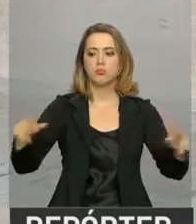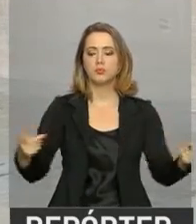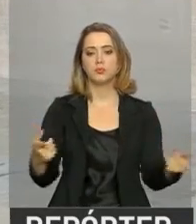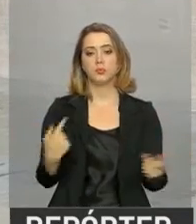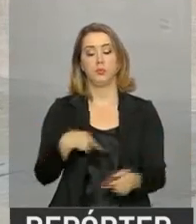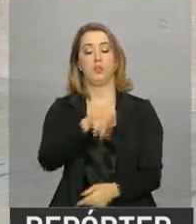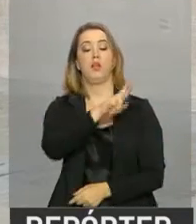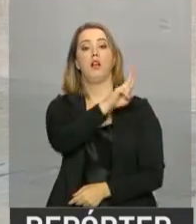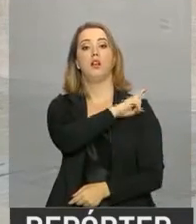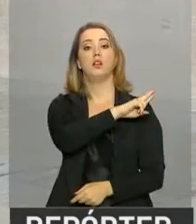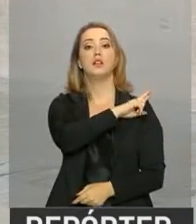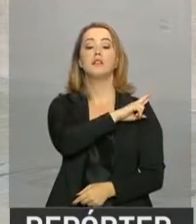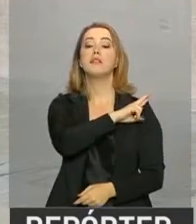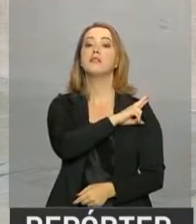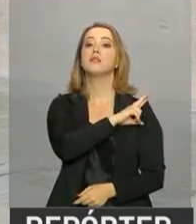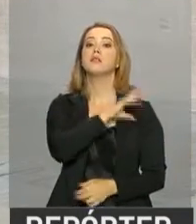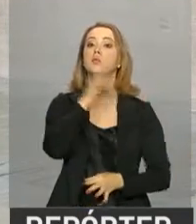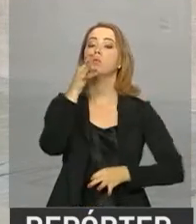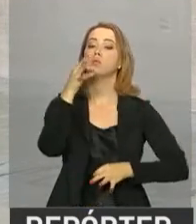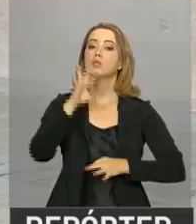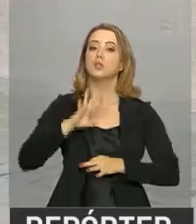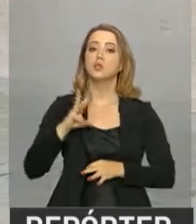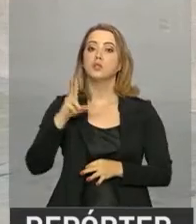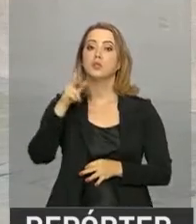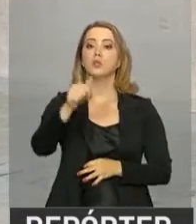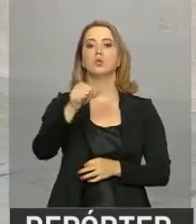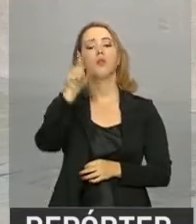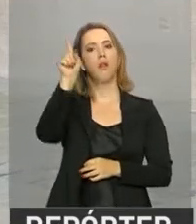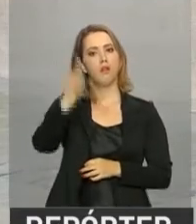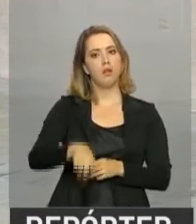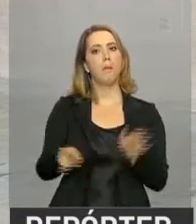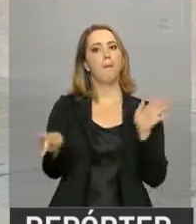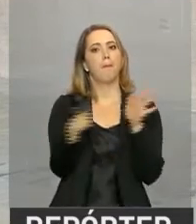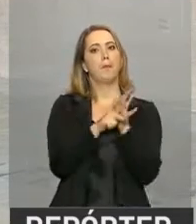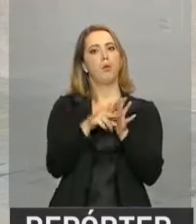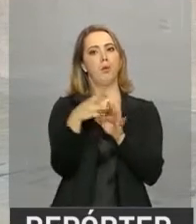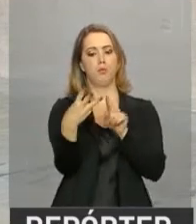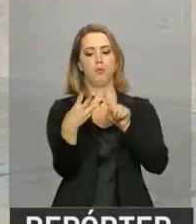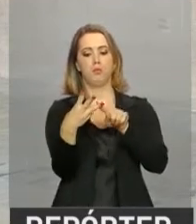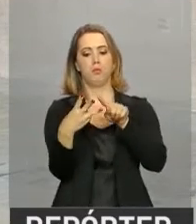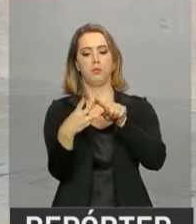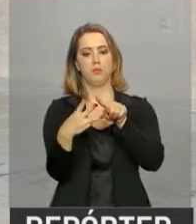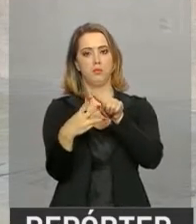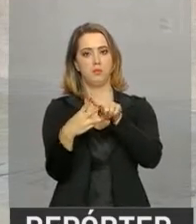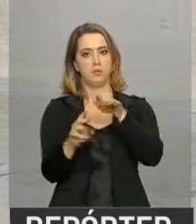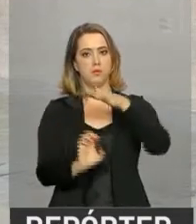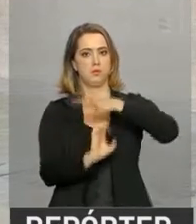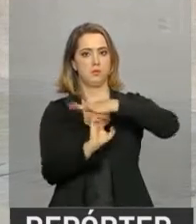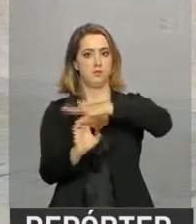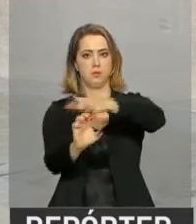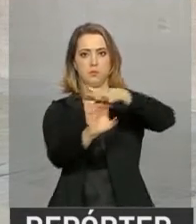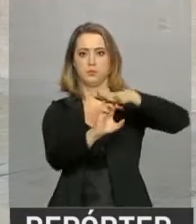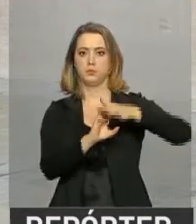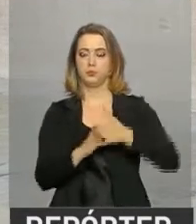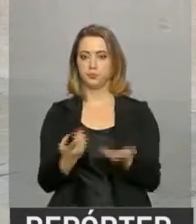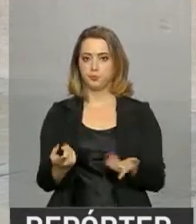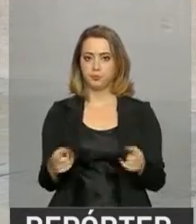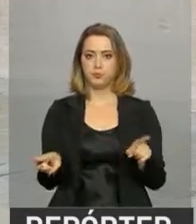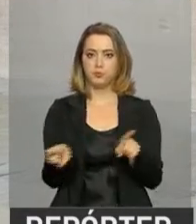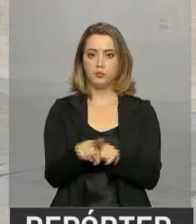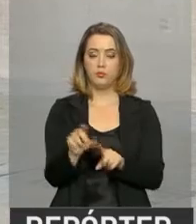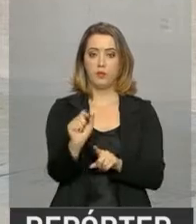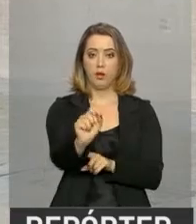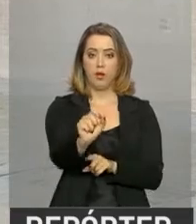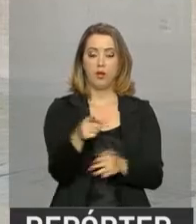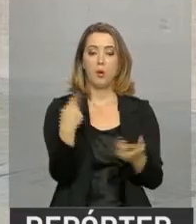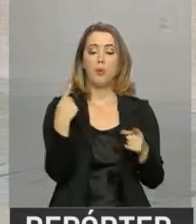responsabilidade civil penal e ambiental é das três empresas samarco vale do rio doce e bhp billinton